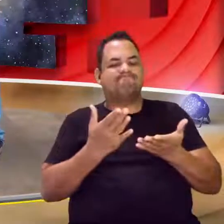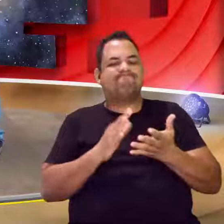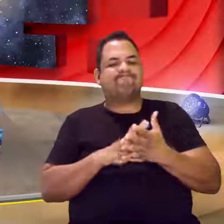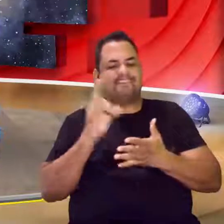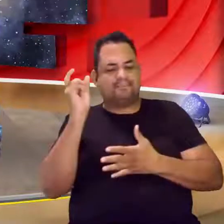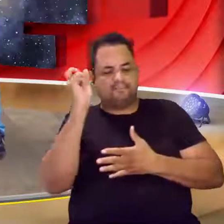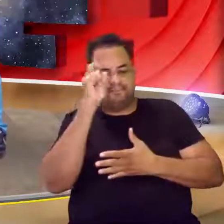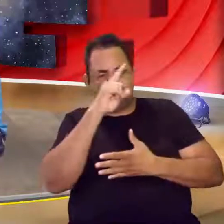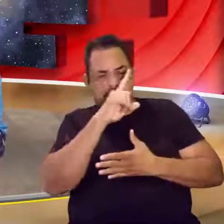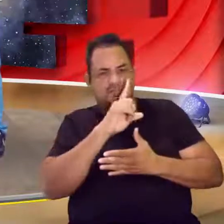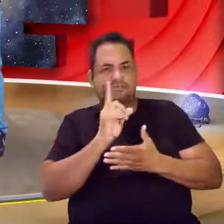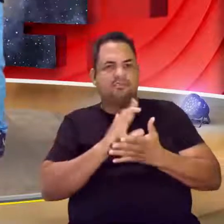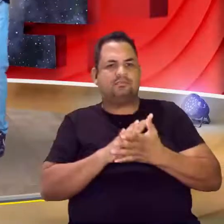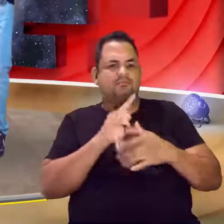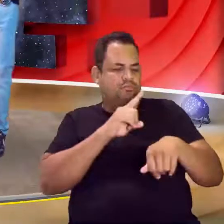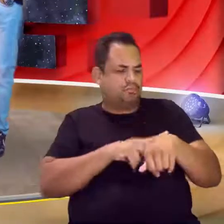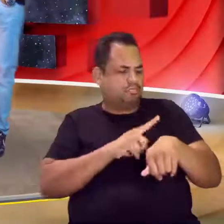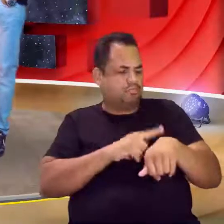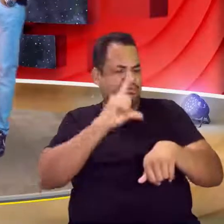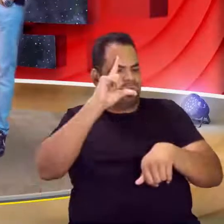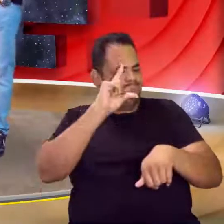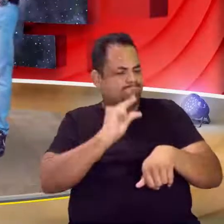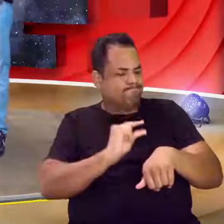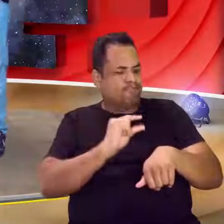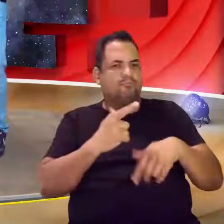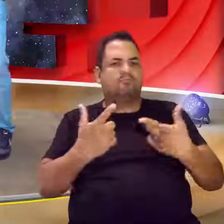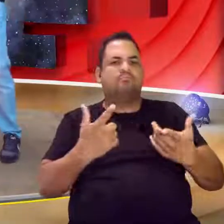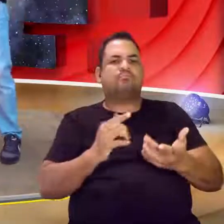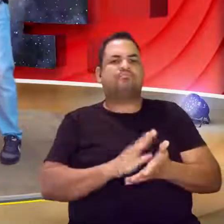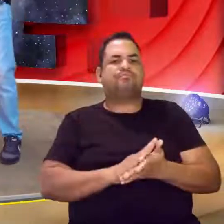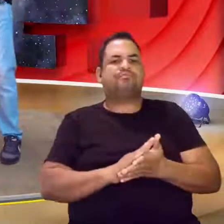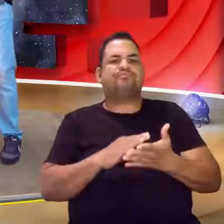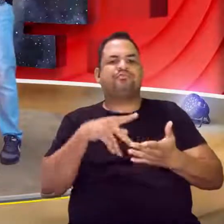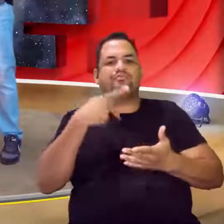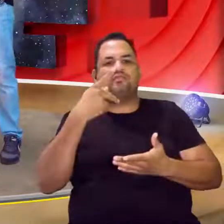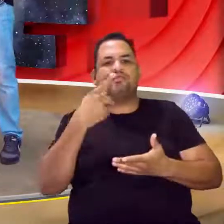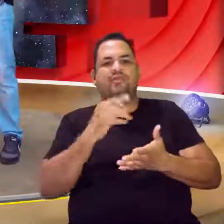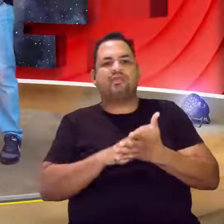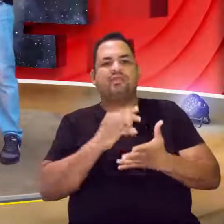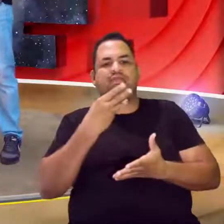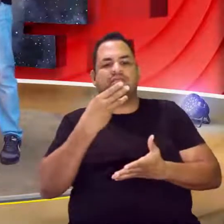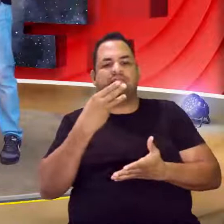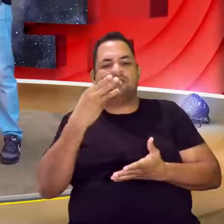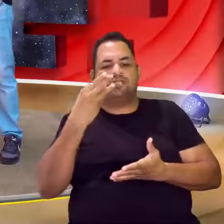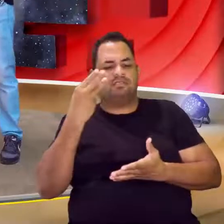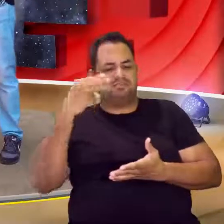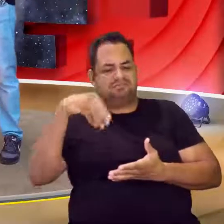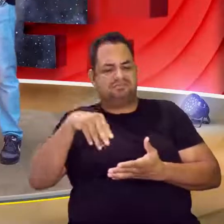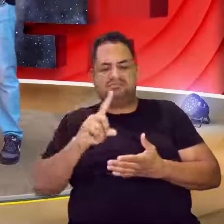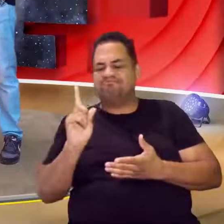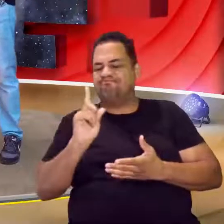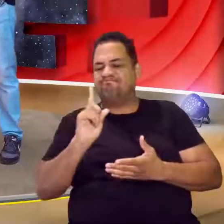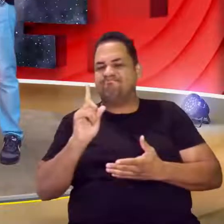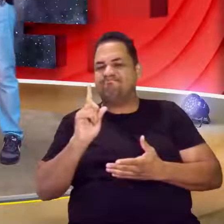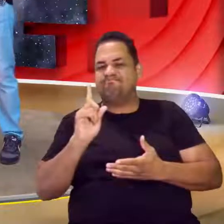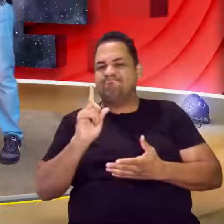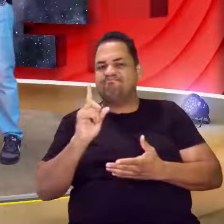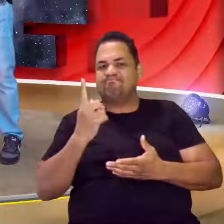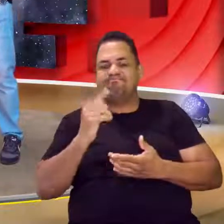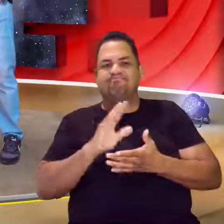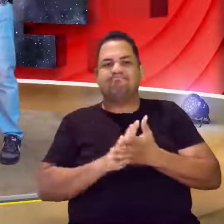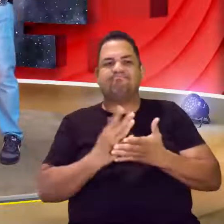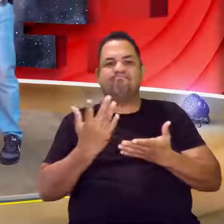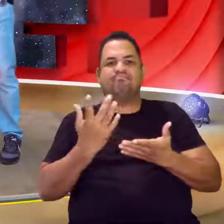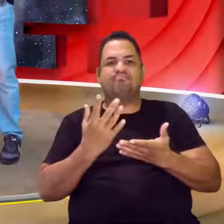É apertado, não vamos mentir aqui, não vamos ser irônicos de dizer que tu faz isso aqui em 3 minutos. Não faz, isso é